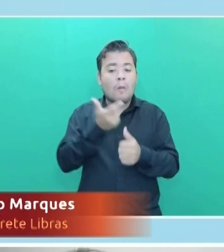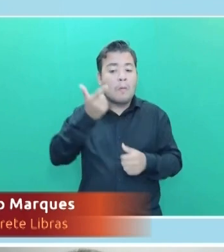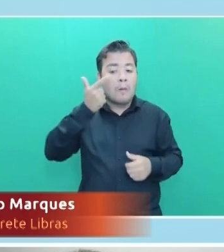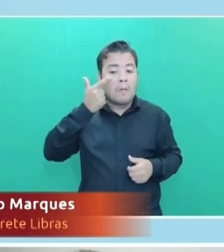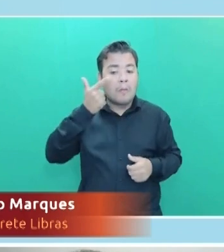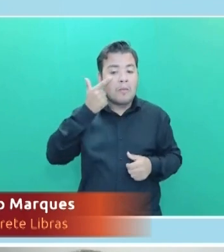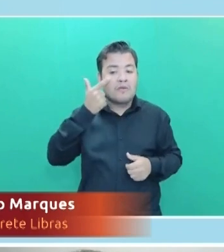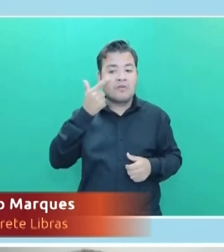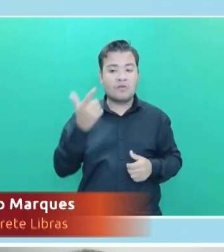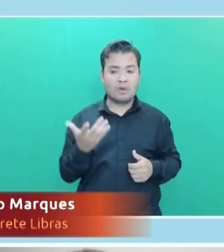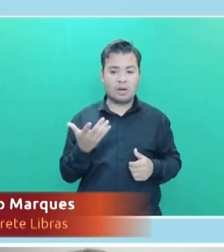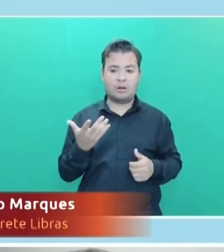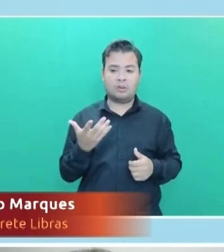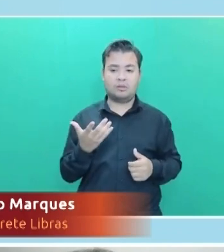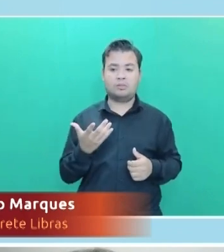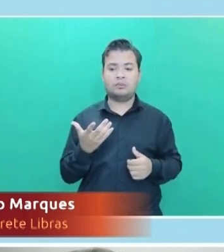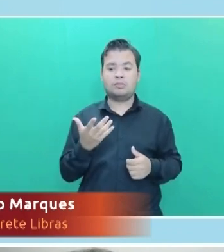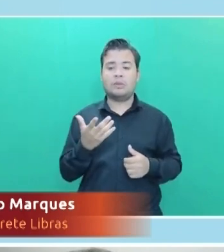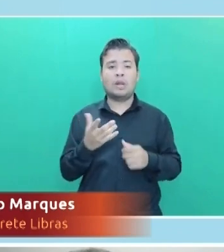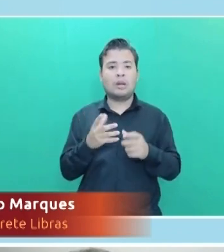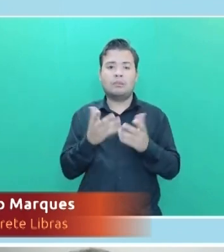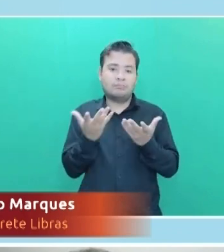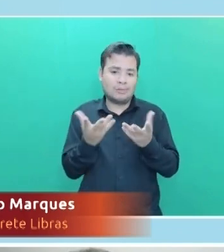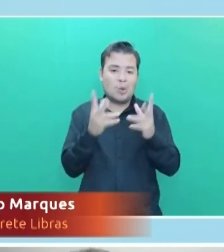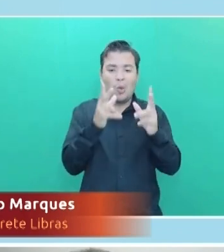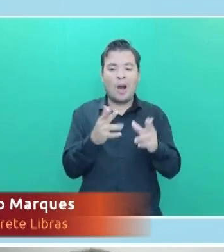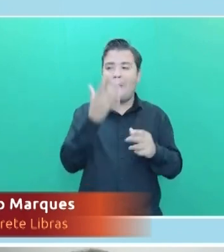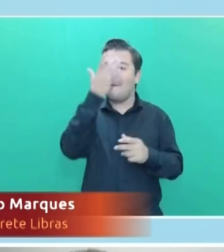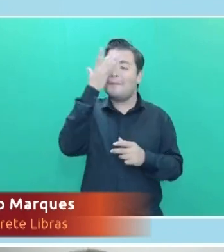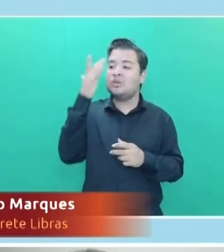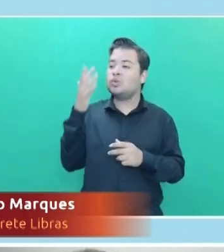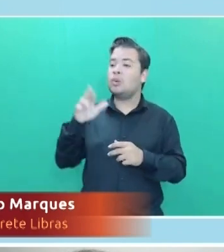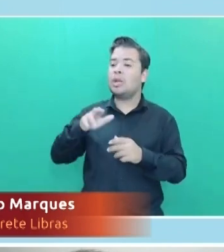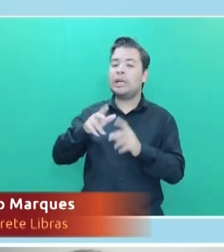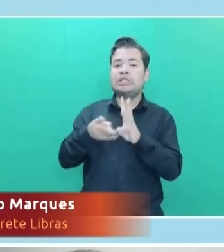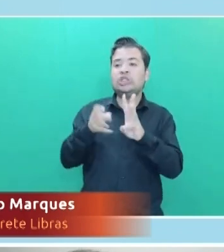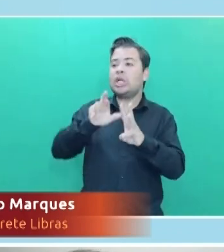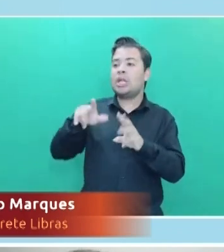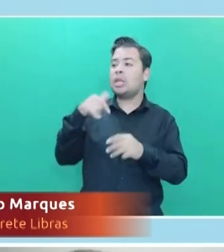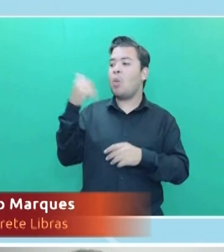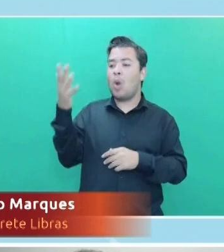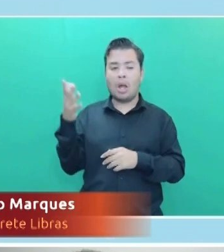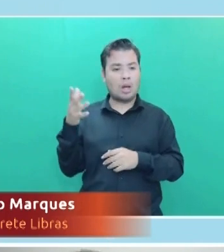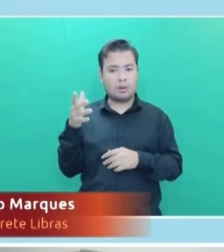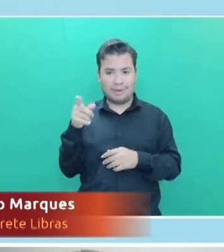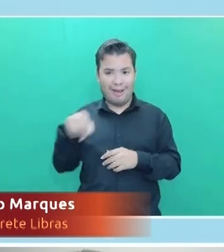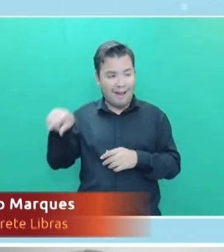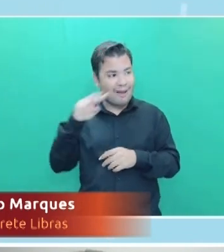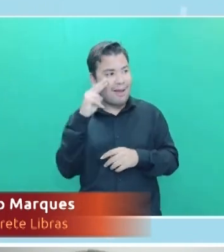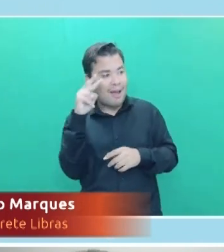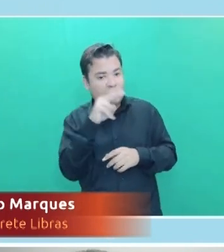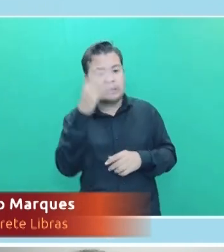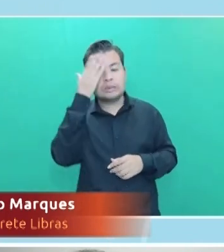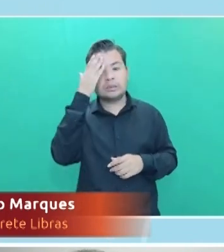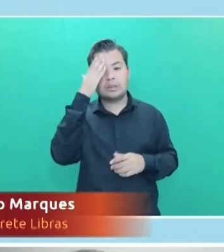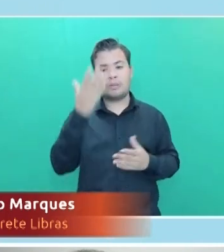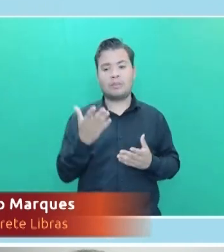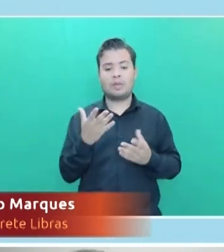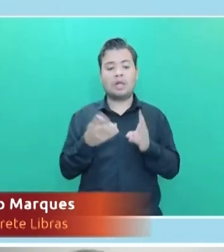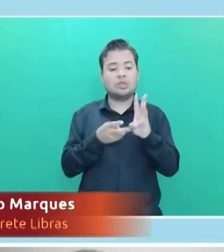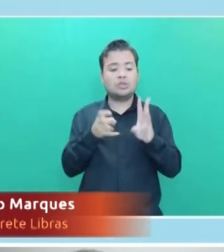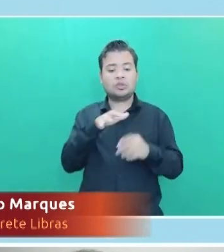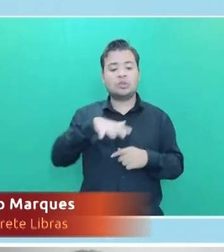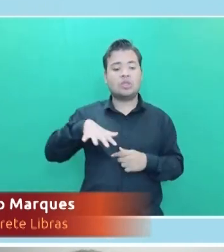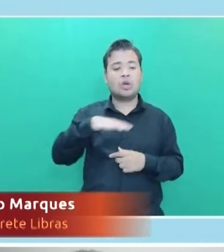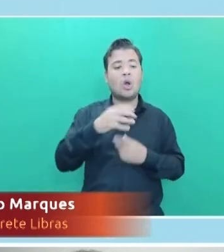indígena, para a gente poder também ficar, como é que está os índios que estudam na